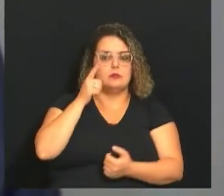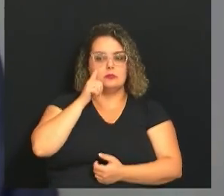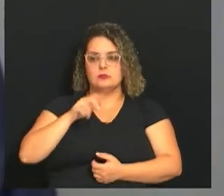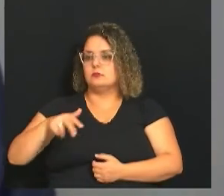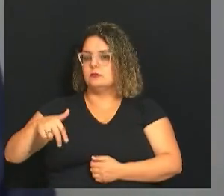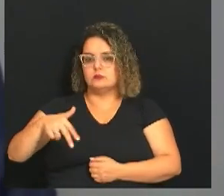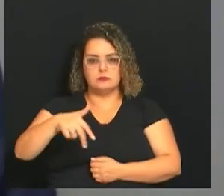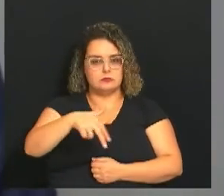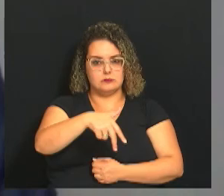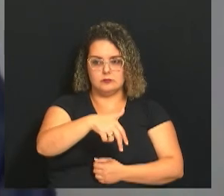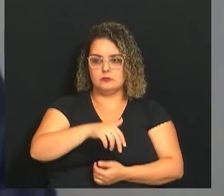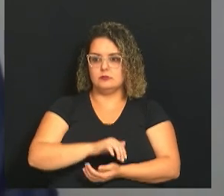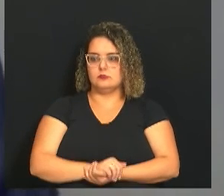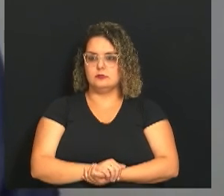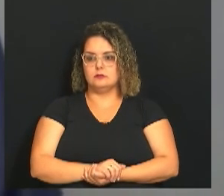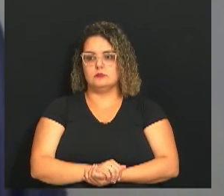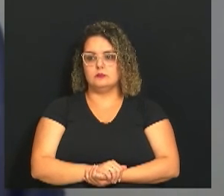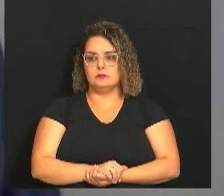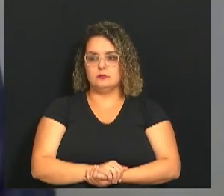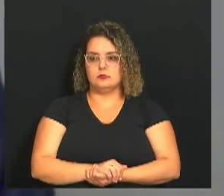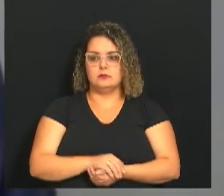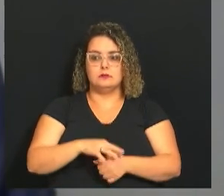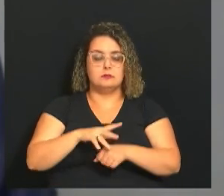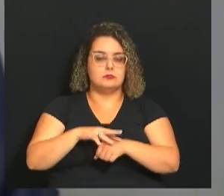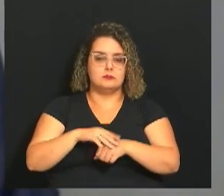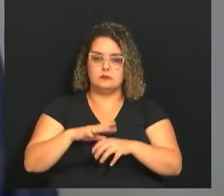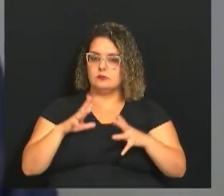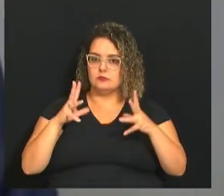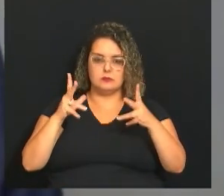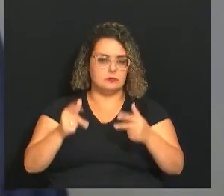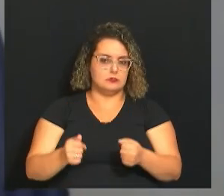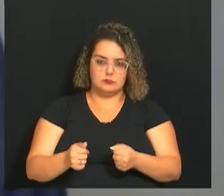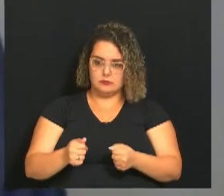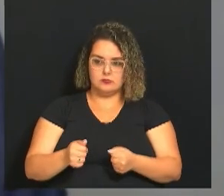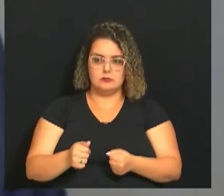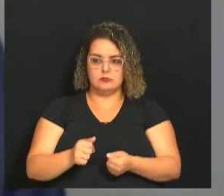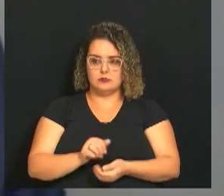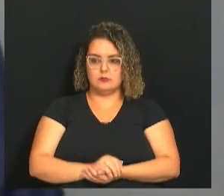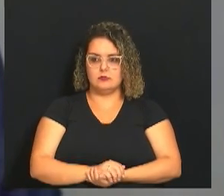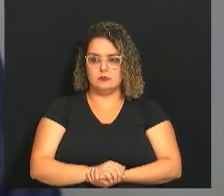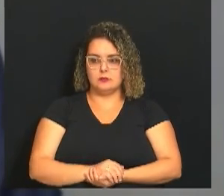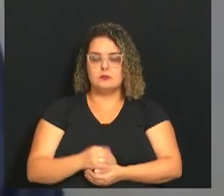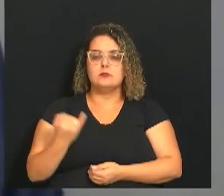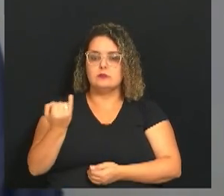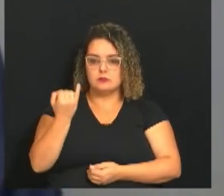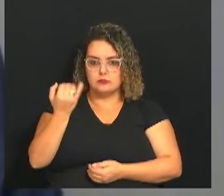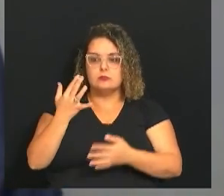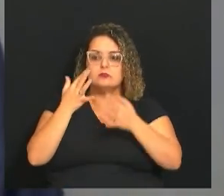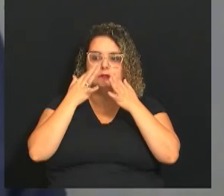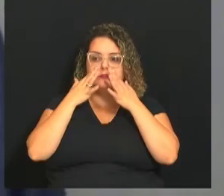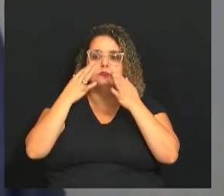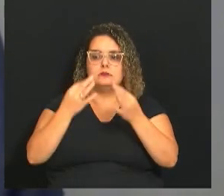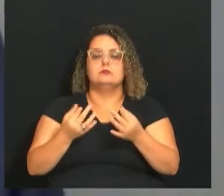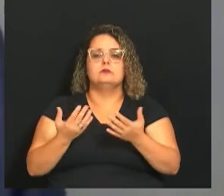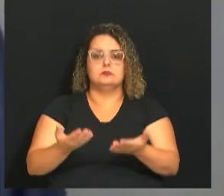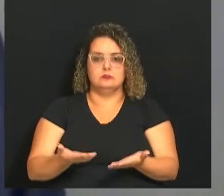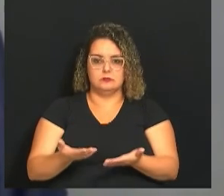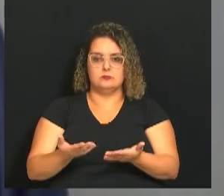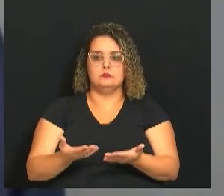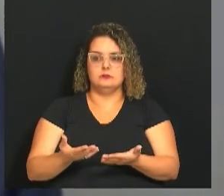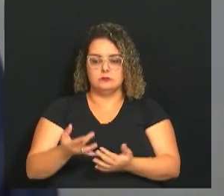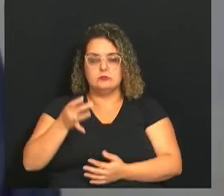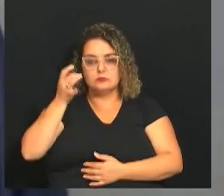andar. Então, é uma doença que pode afetar todos. É importante que todos prestem atenção nisso, porque é muito fácil